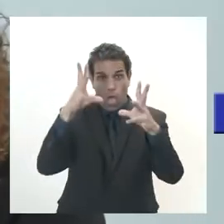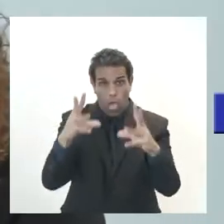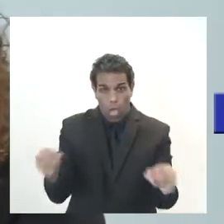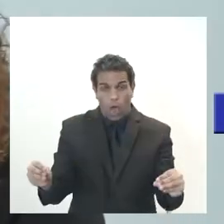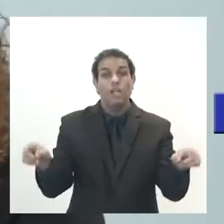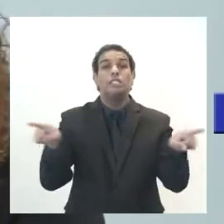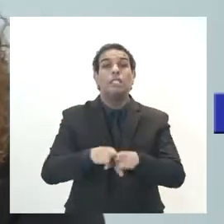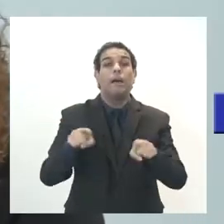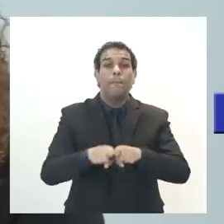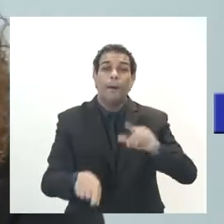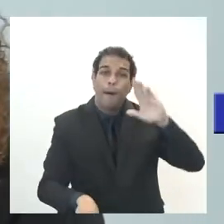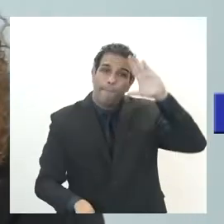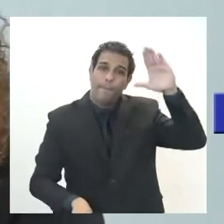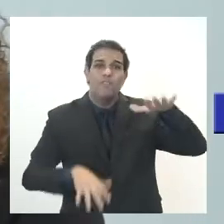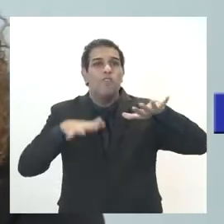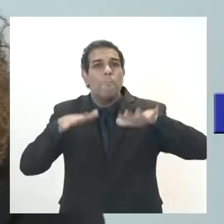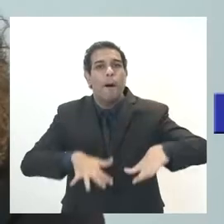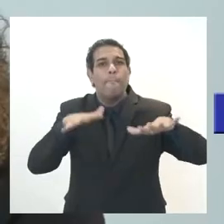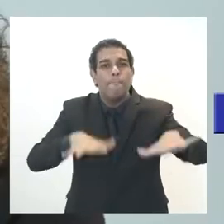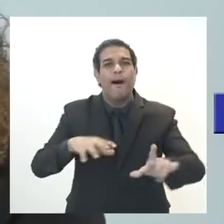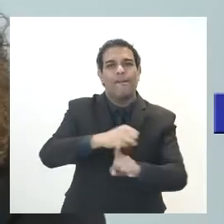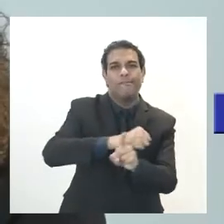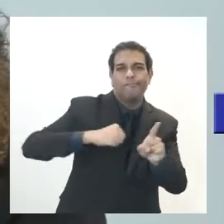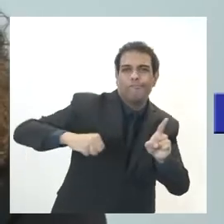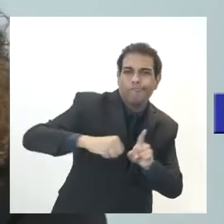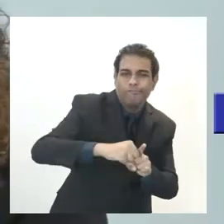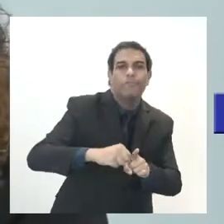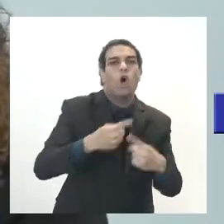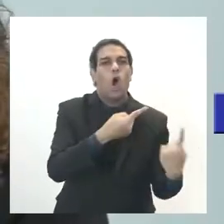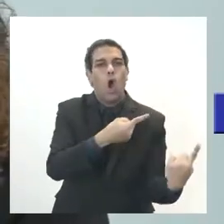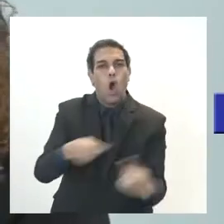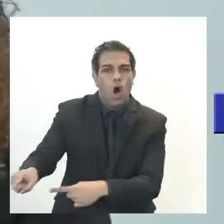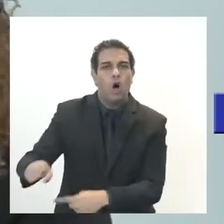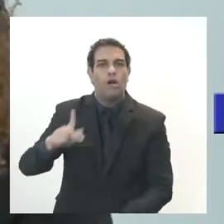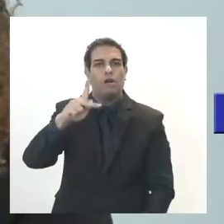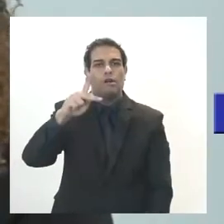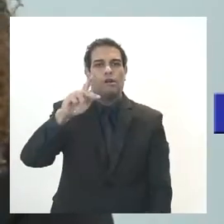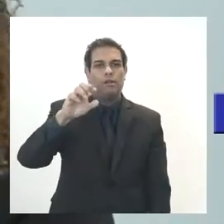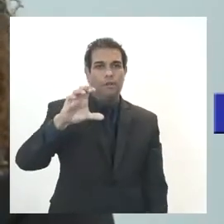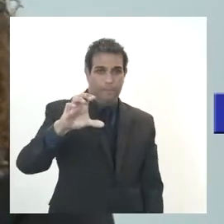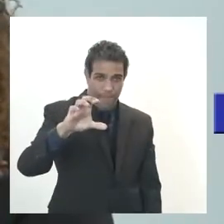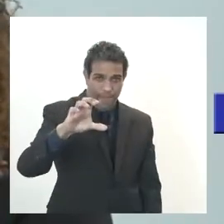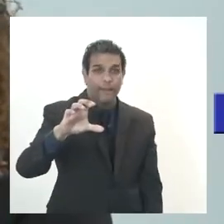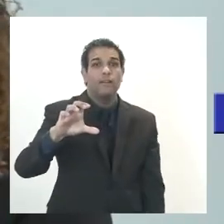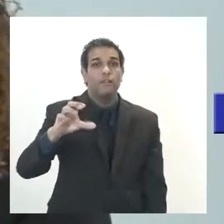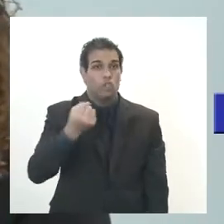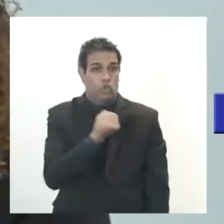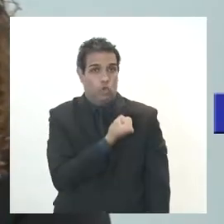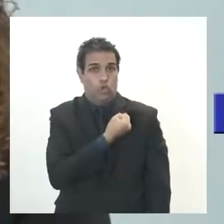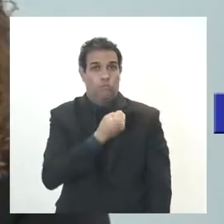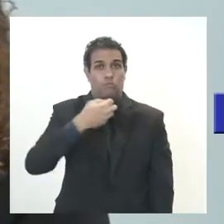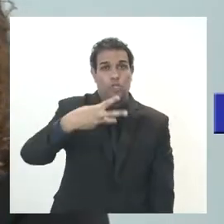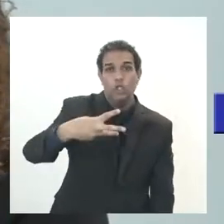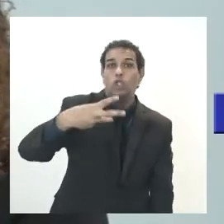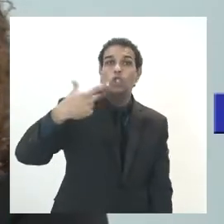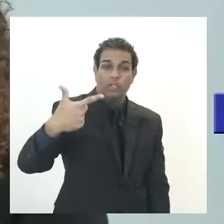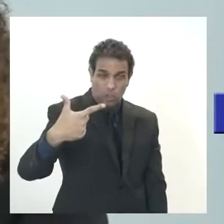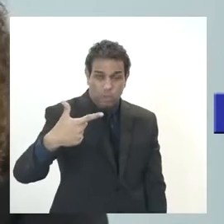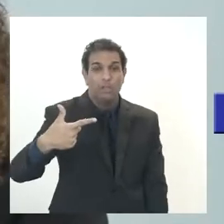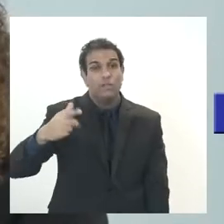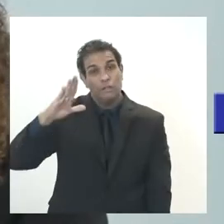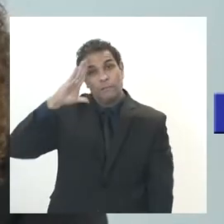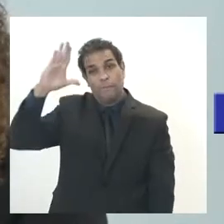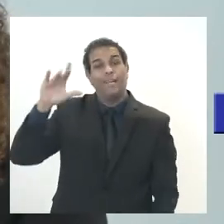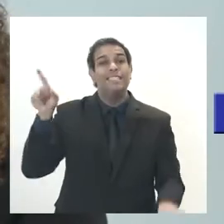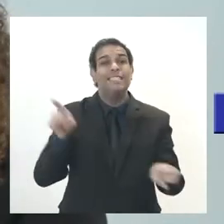das ruas e é uma derrota que tem que barrar a emenda constitucional da reforma administrativa